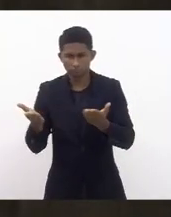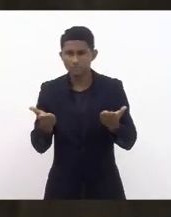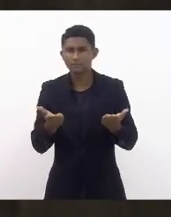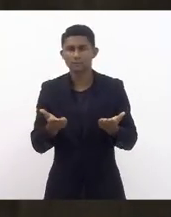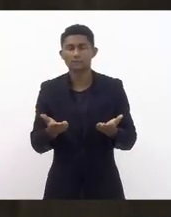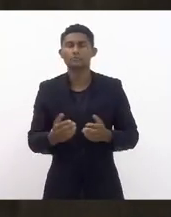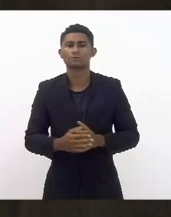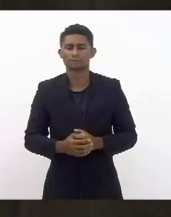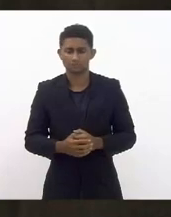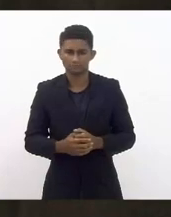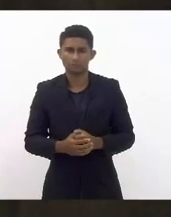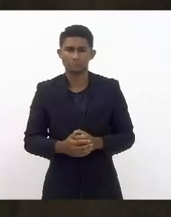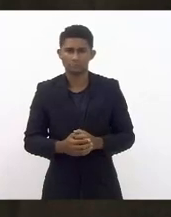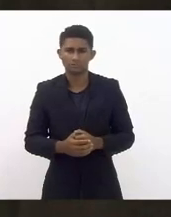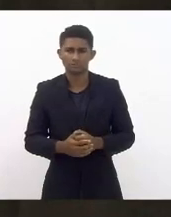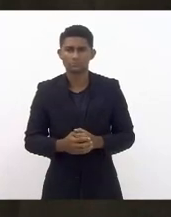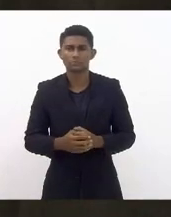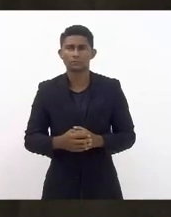Eu quero,